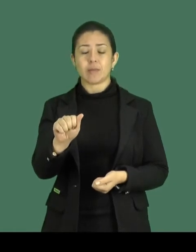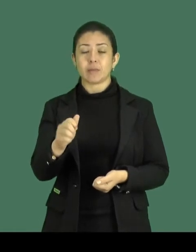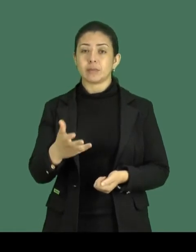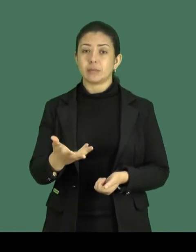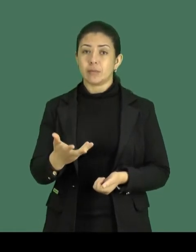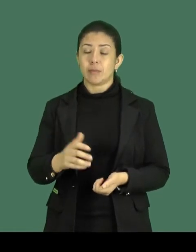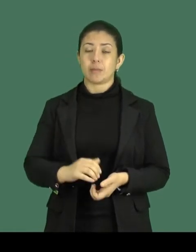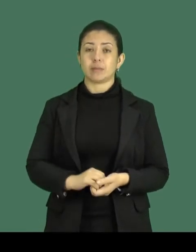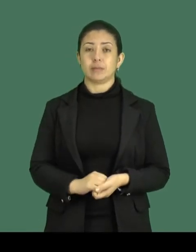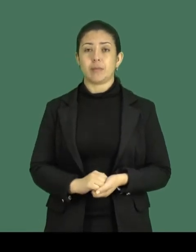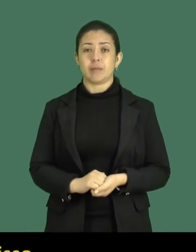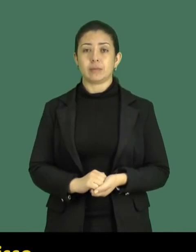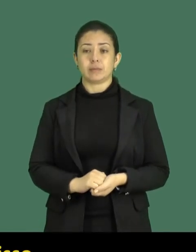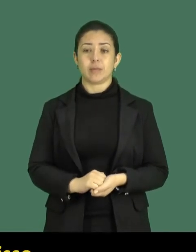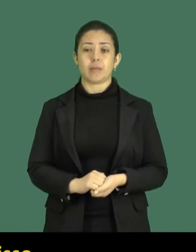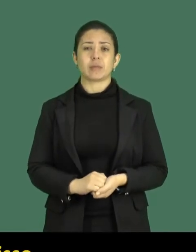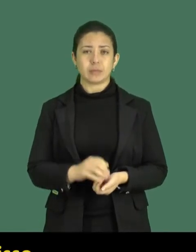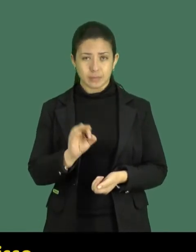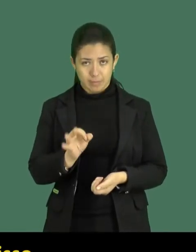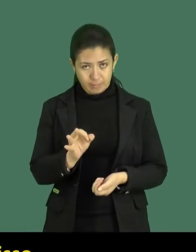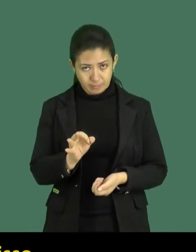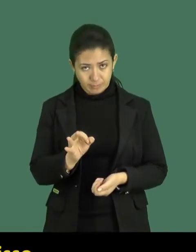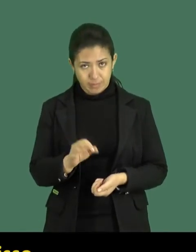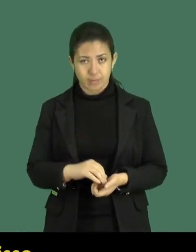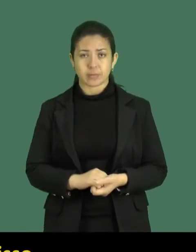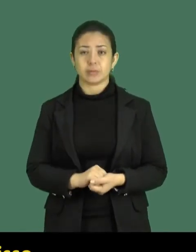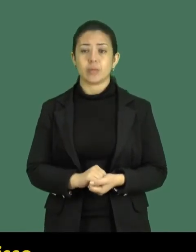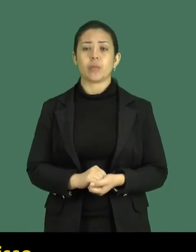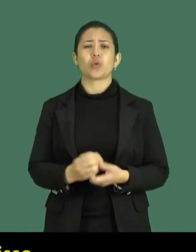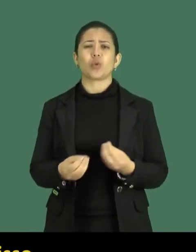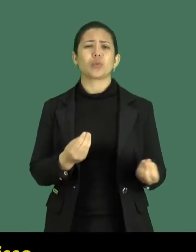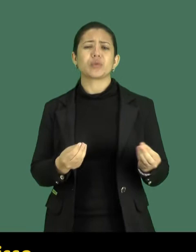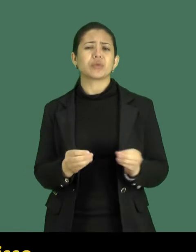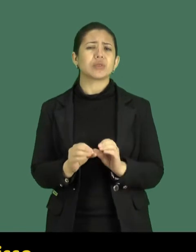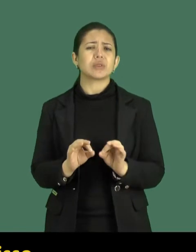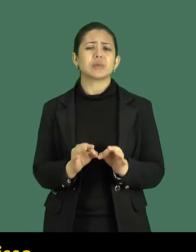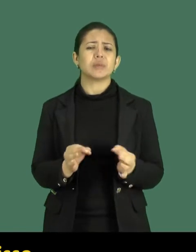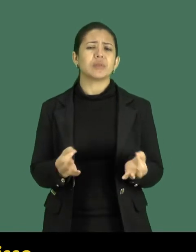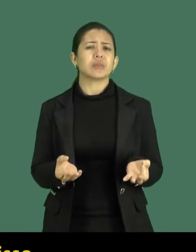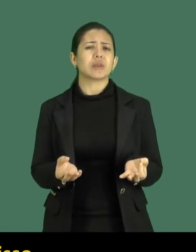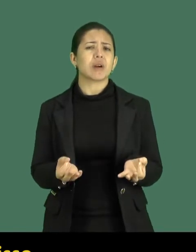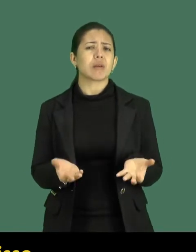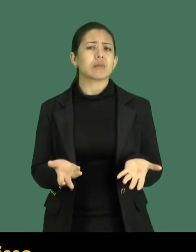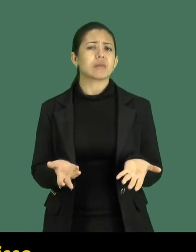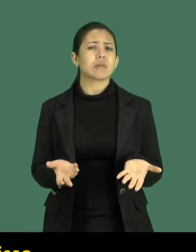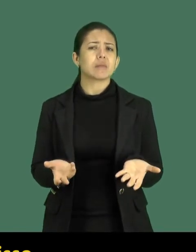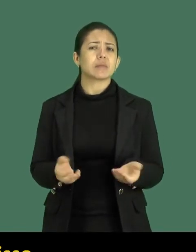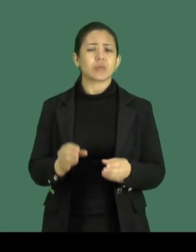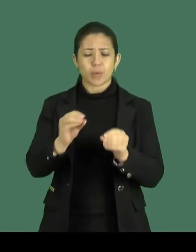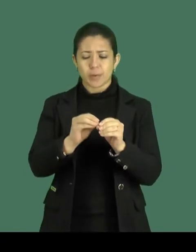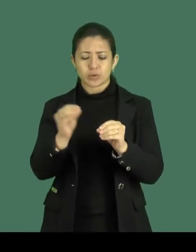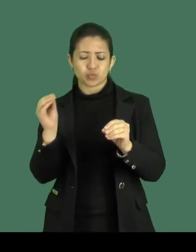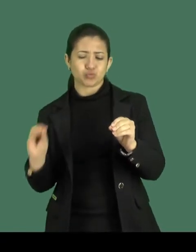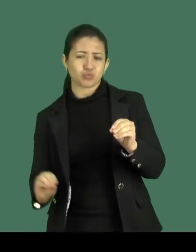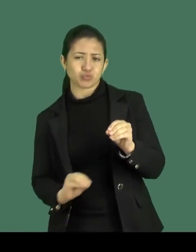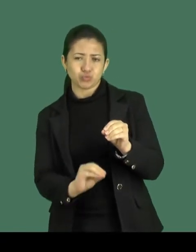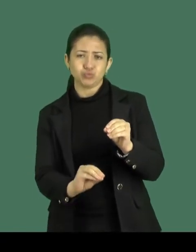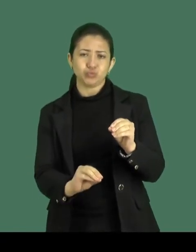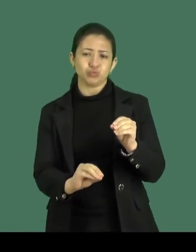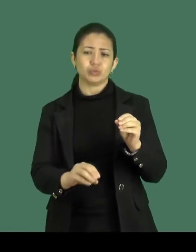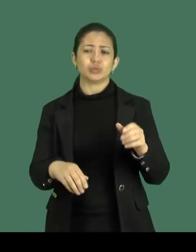expoente qualquer. Muito bem. Para eu resolver isso, para eu simplificar isso, eu posso descer esse expoente aqui